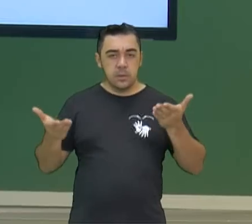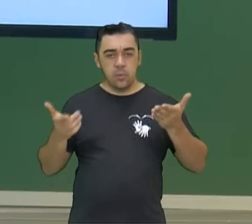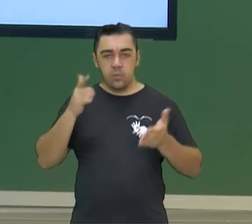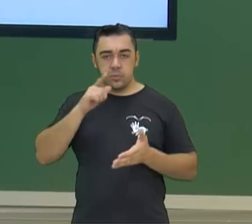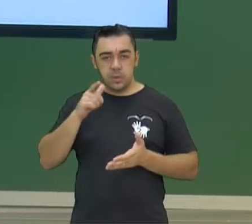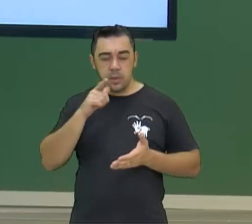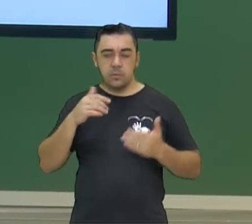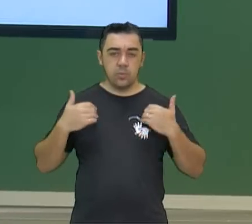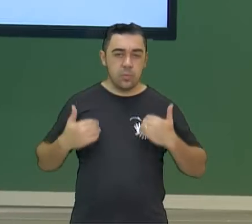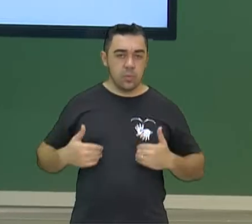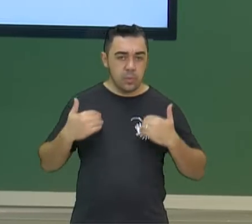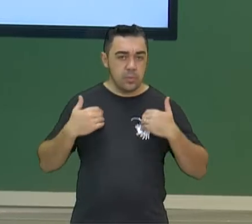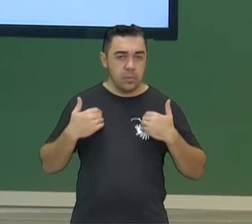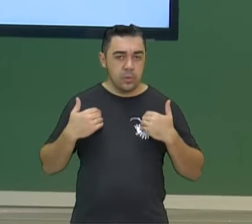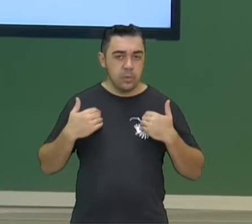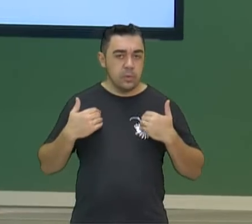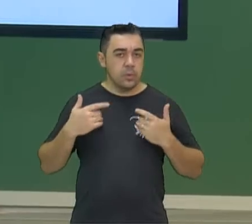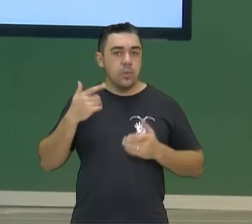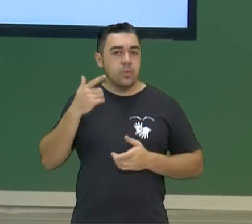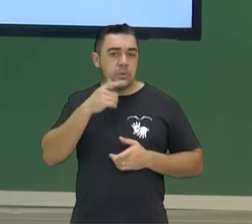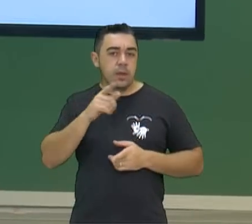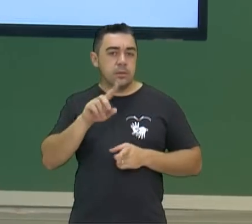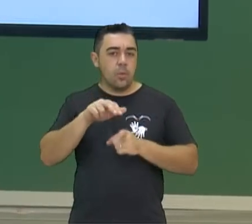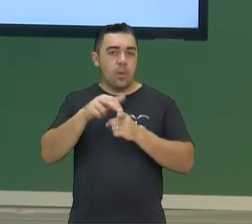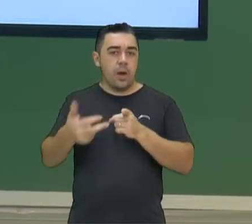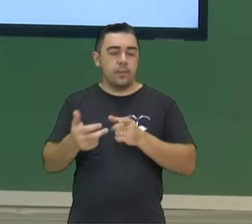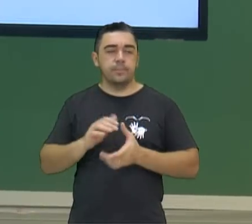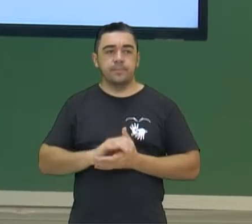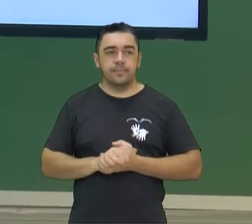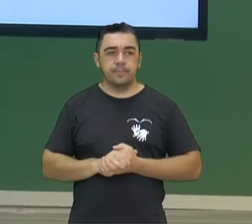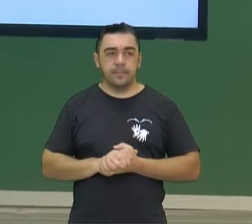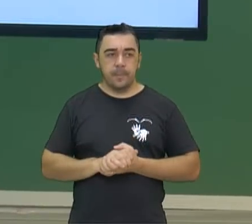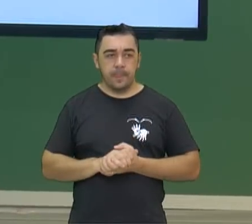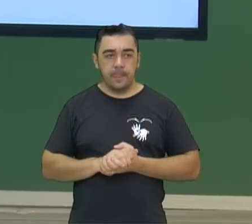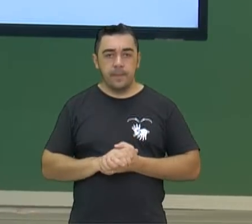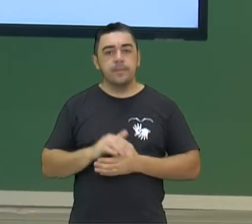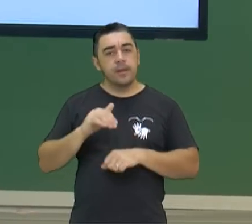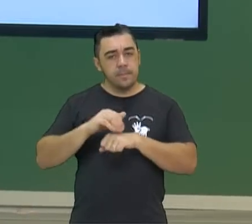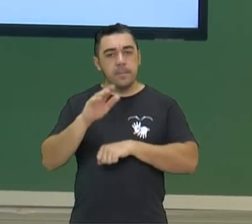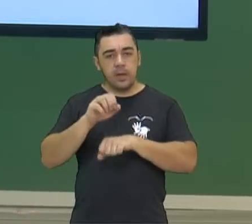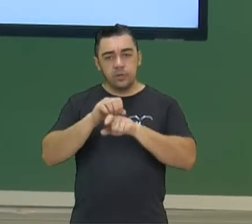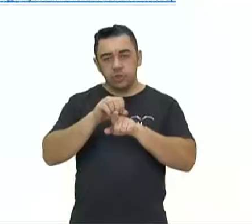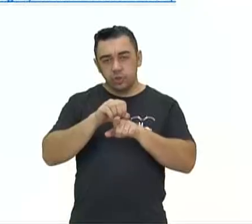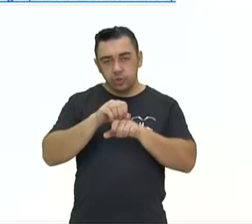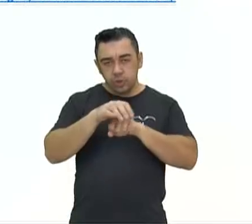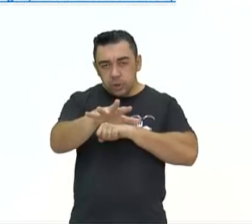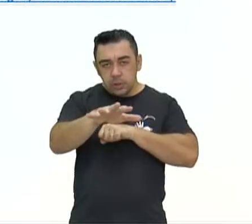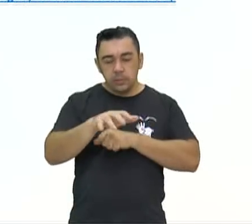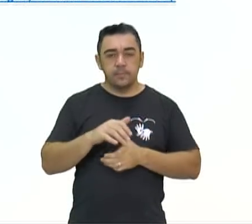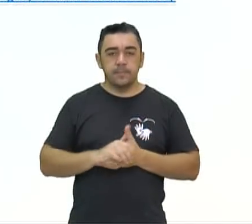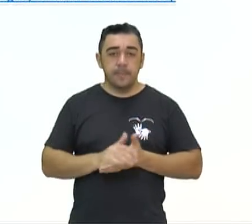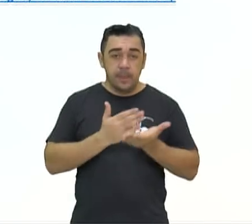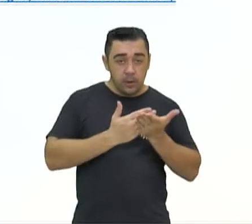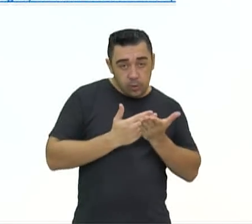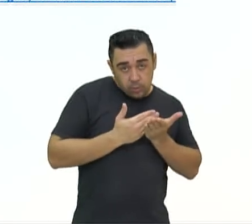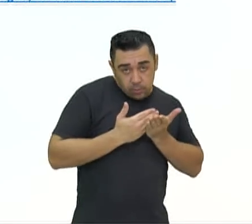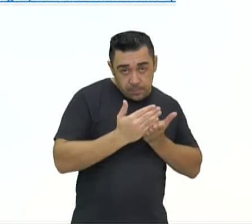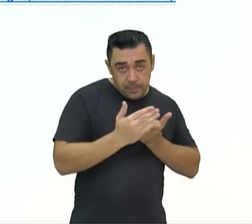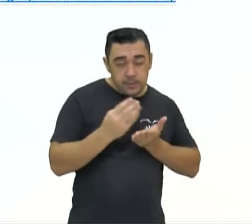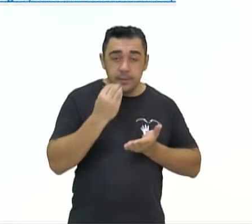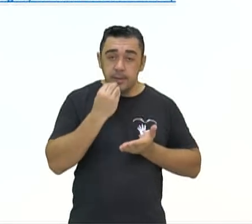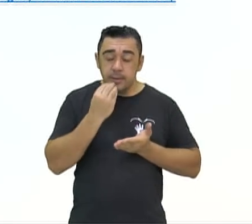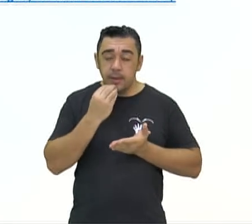outros membros, né, sem perder o seu equilíbrio. Então, e aqui tem mais algumas dicas. Os iniciantes do slackline